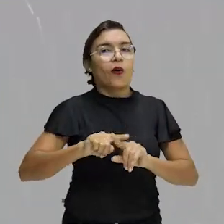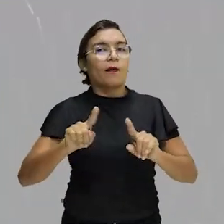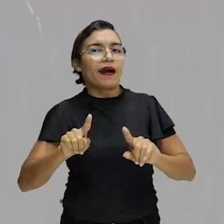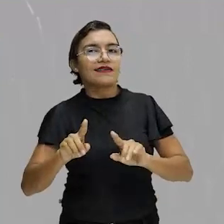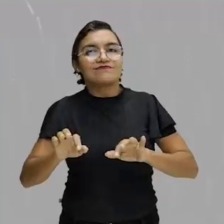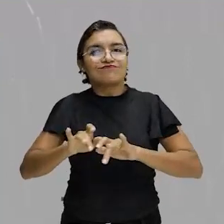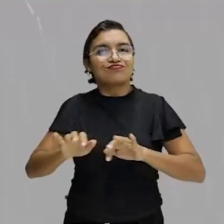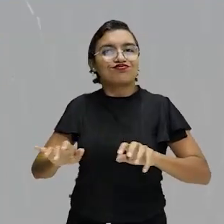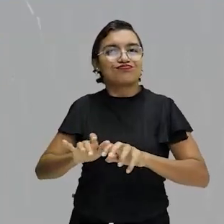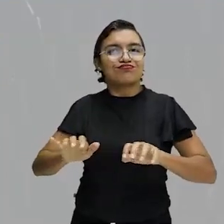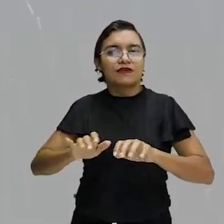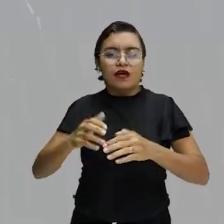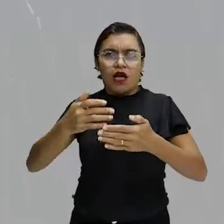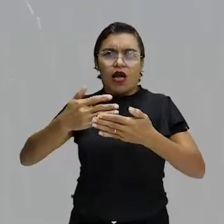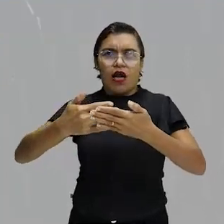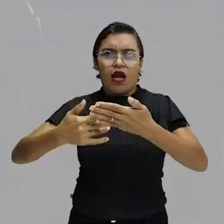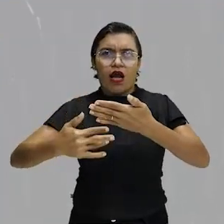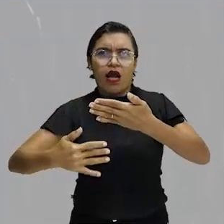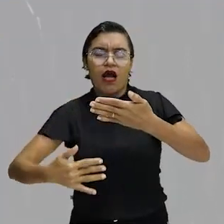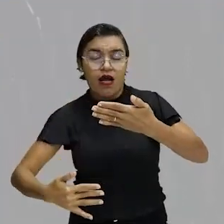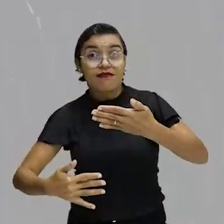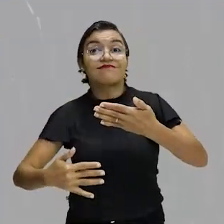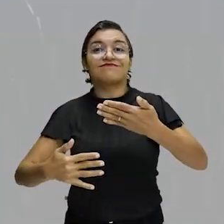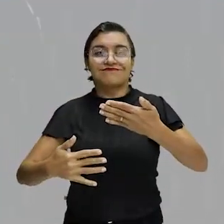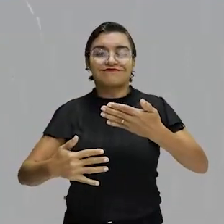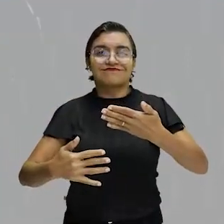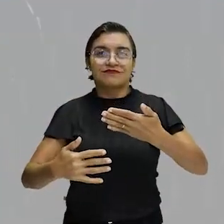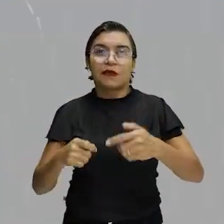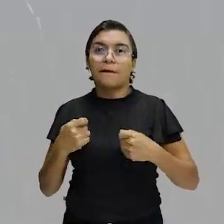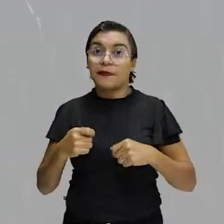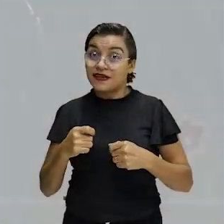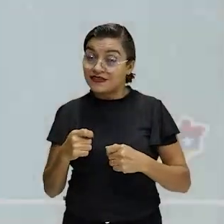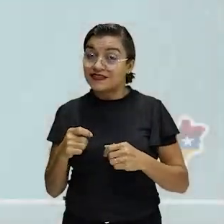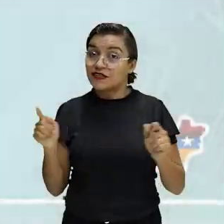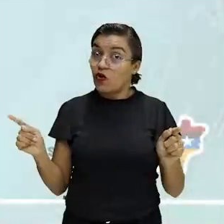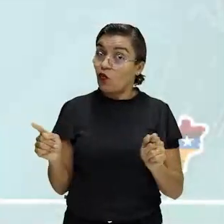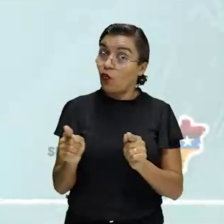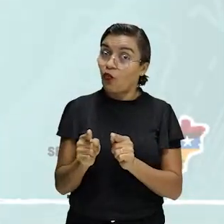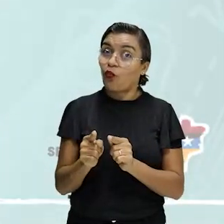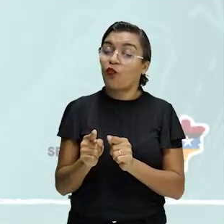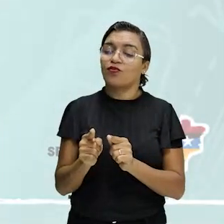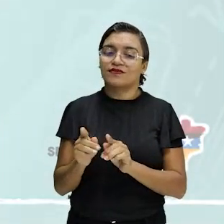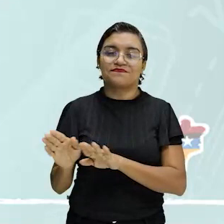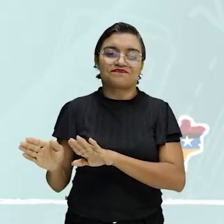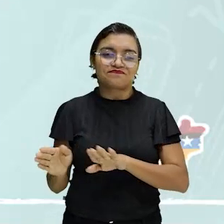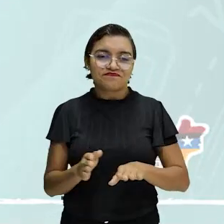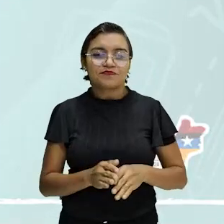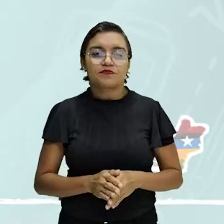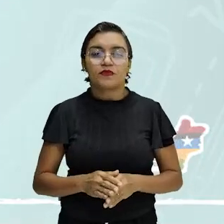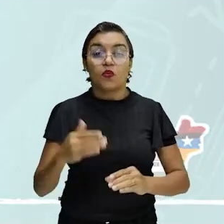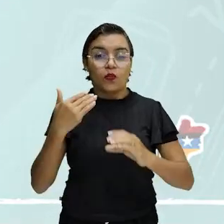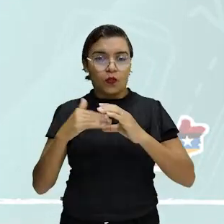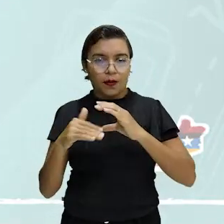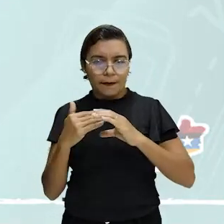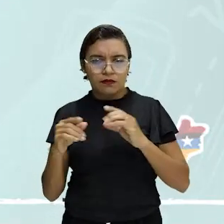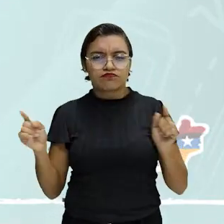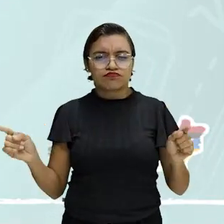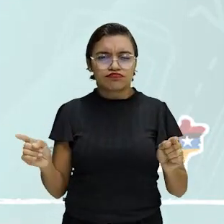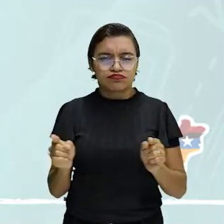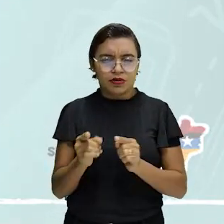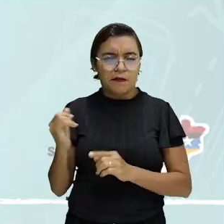mensagem mais curta, mais rápida e mais objetiva. Portanto, reduza seu e-mail para o que for